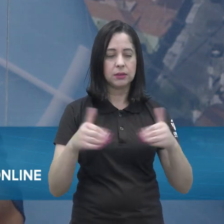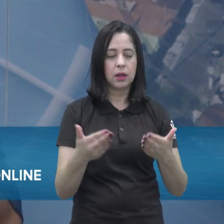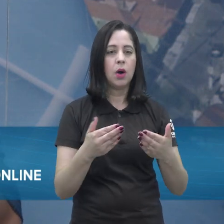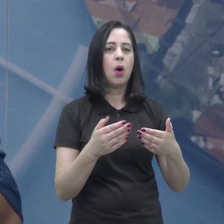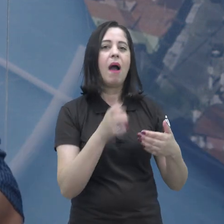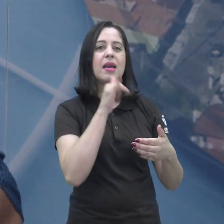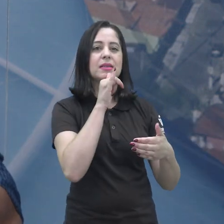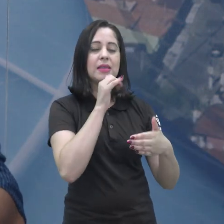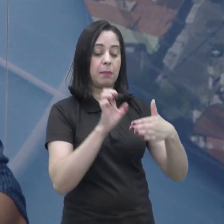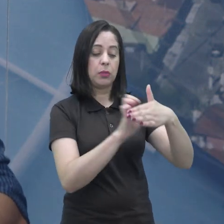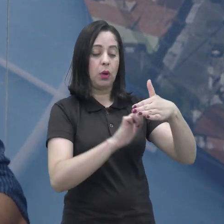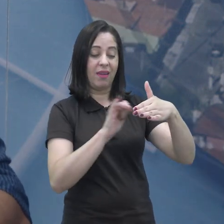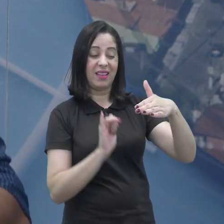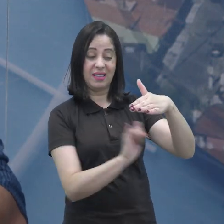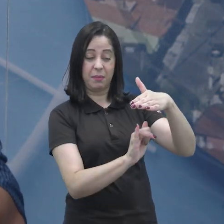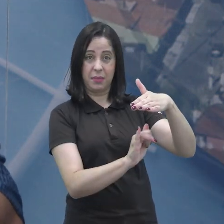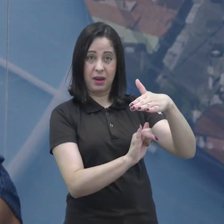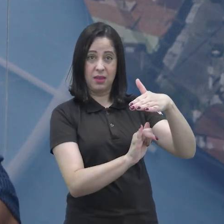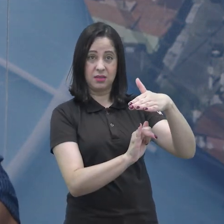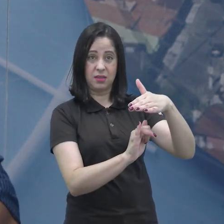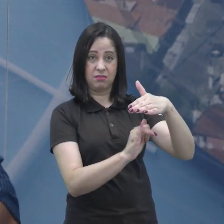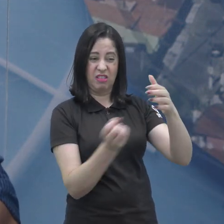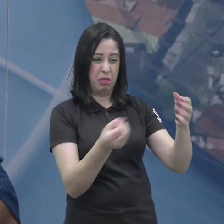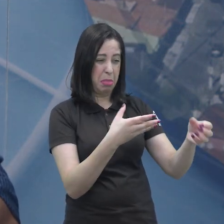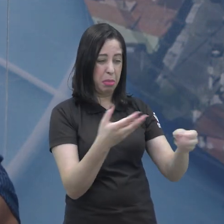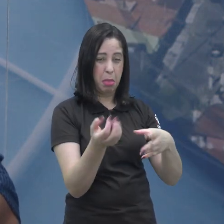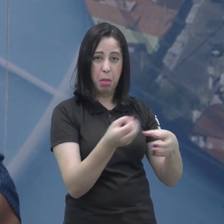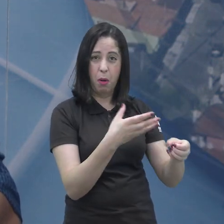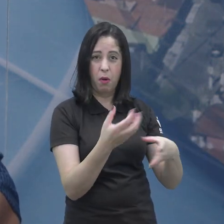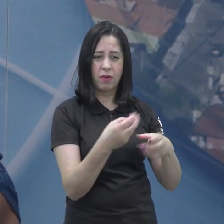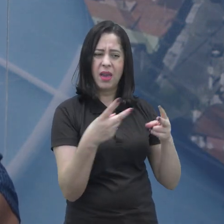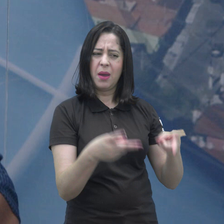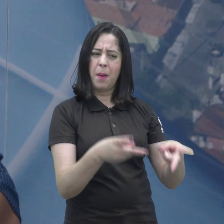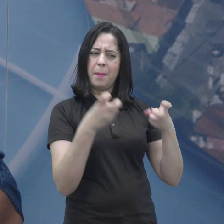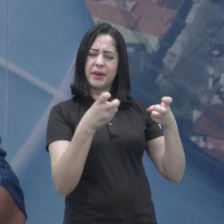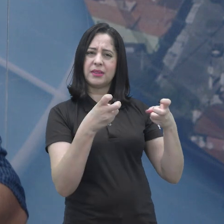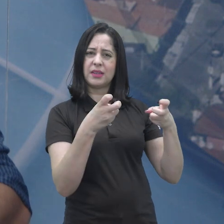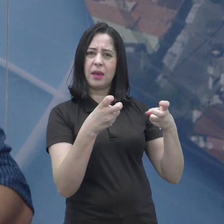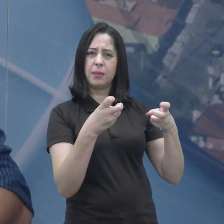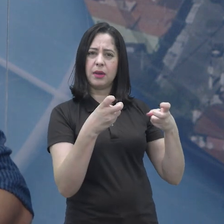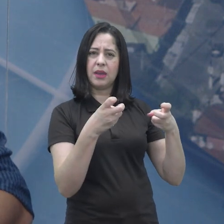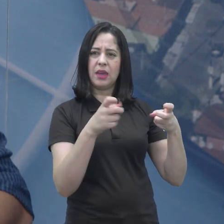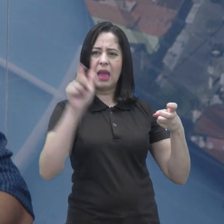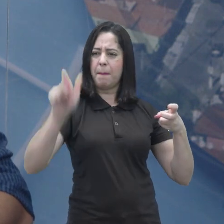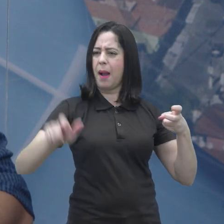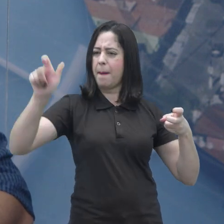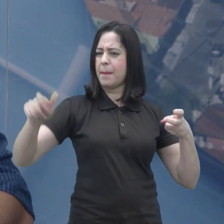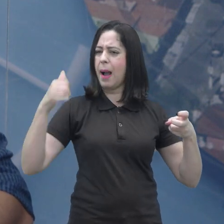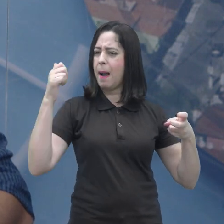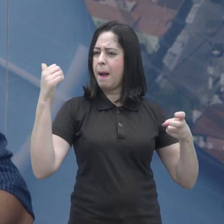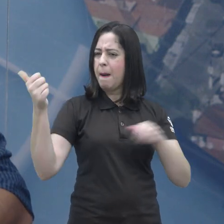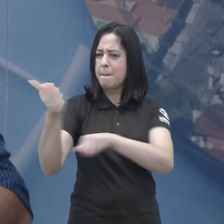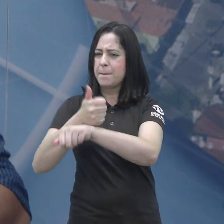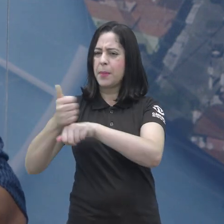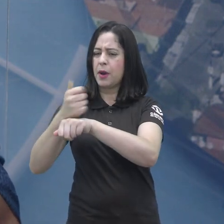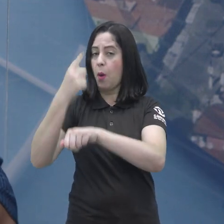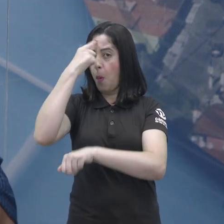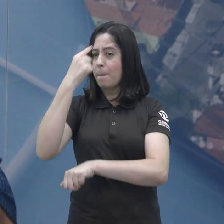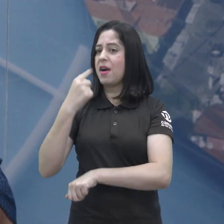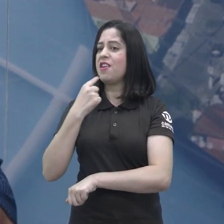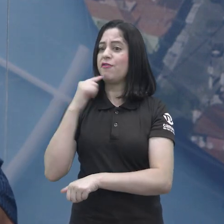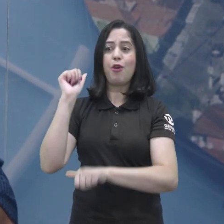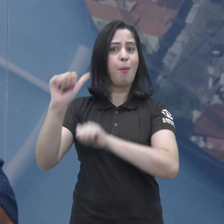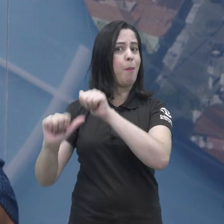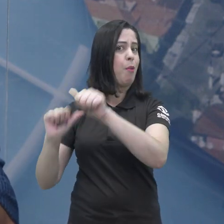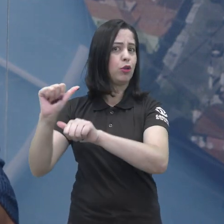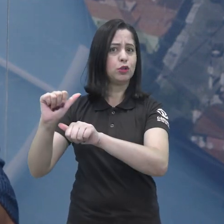novas empresas, startups, essa evolução do mercado de trabalho, a gente vê que o perfil dos profissionais também mudou